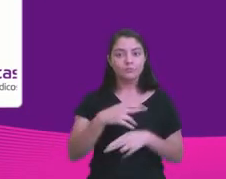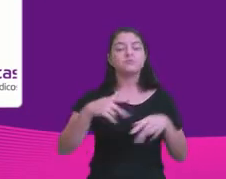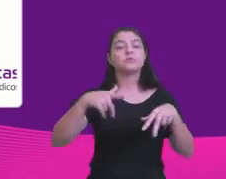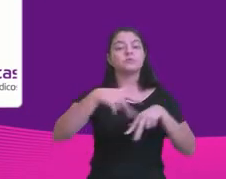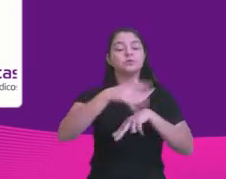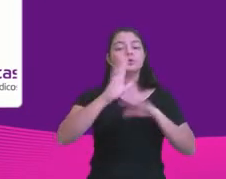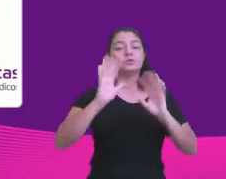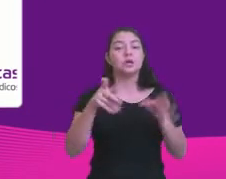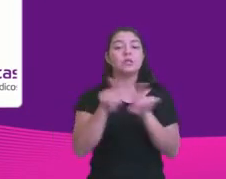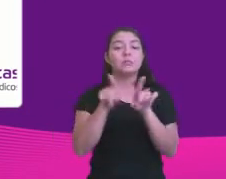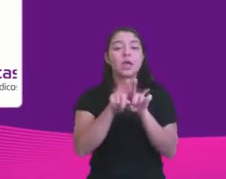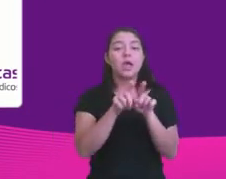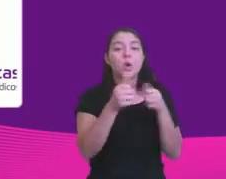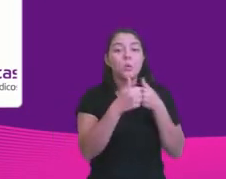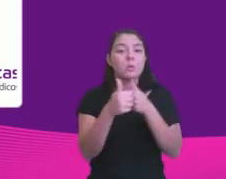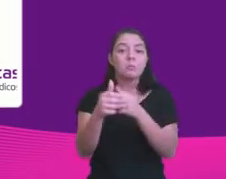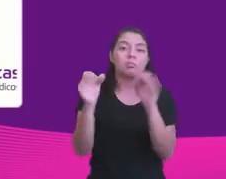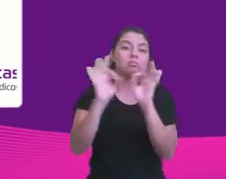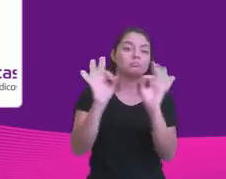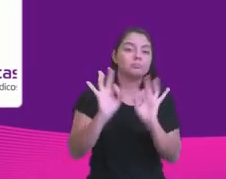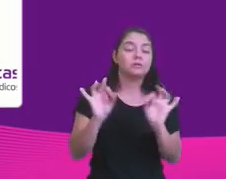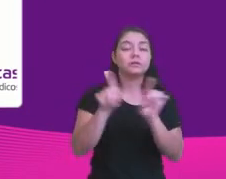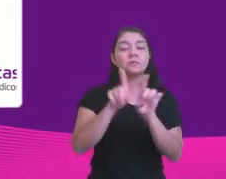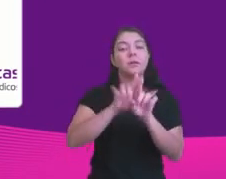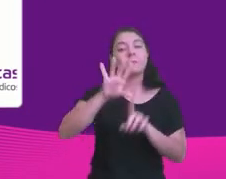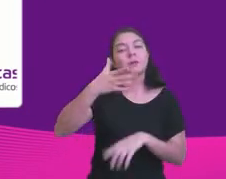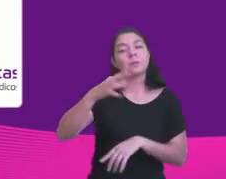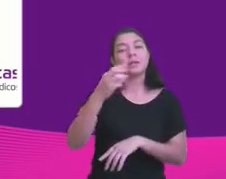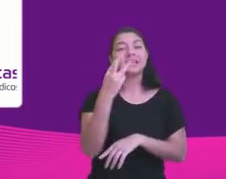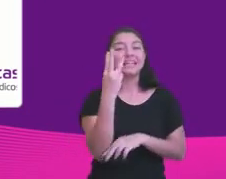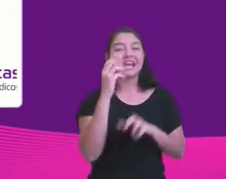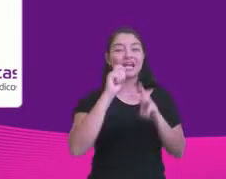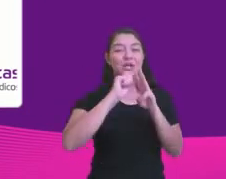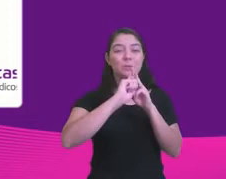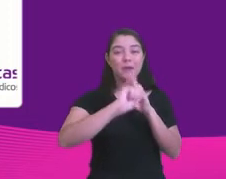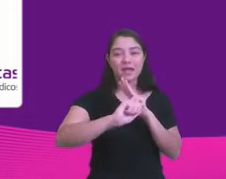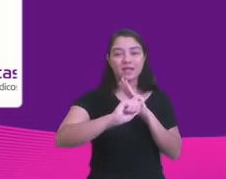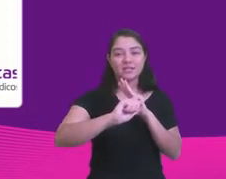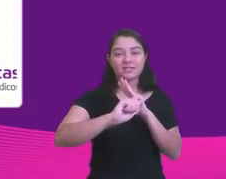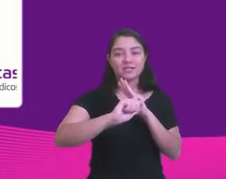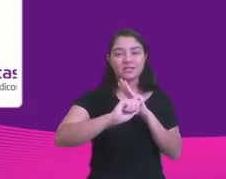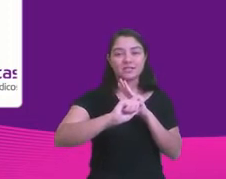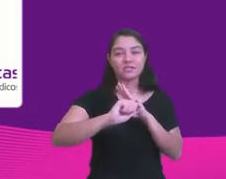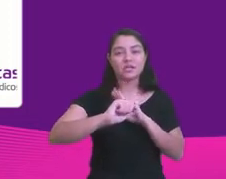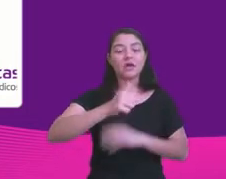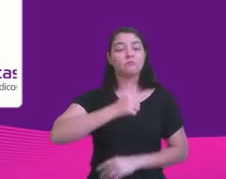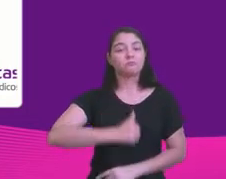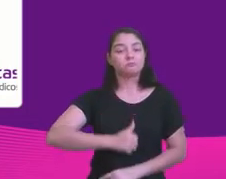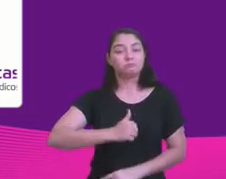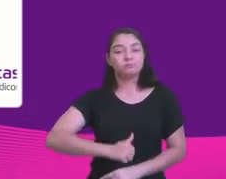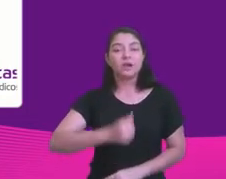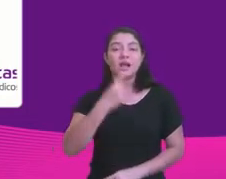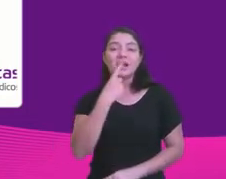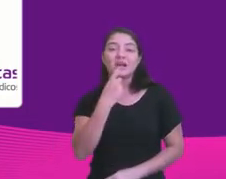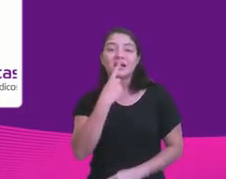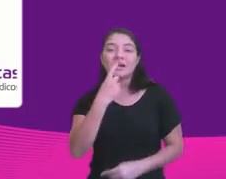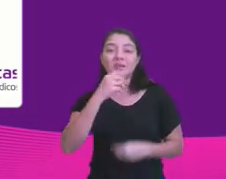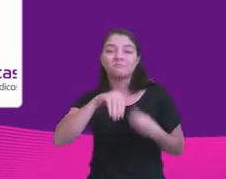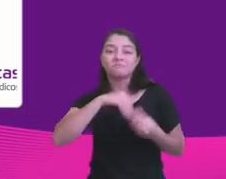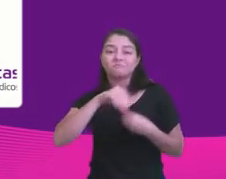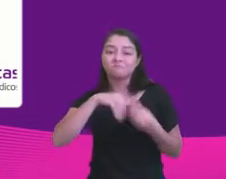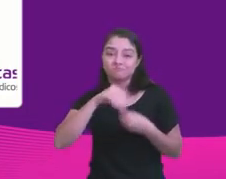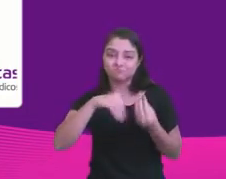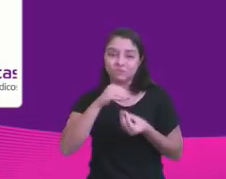posterior. Há 3 meses vinha com presença de sangue nas fezes e alteração do hábito intestinal.